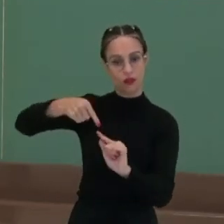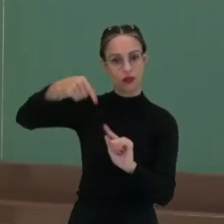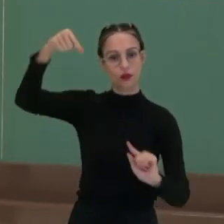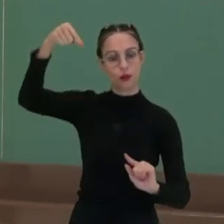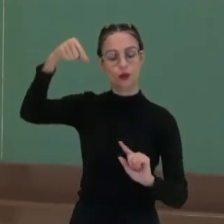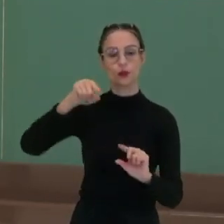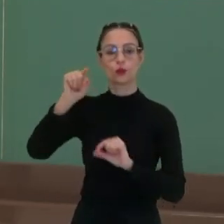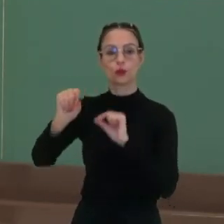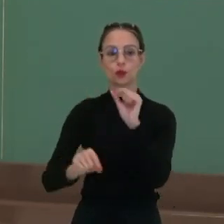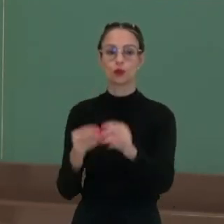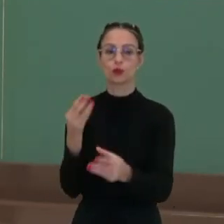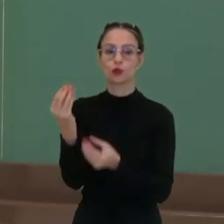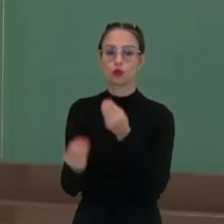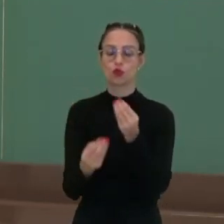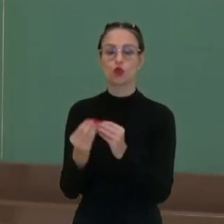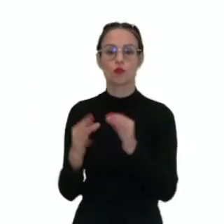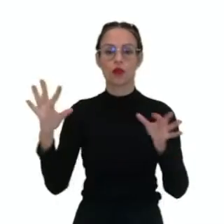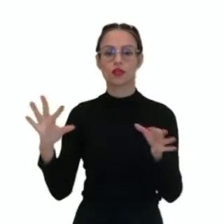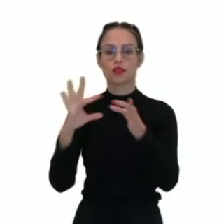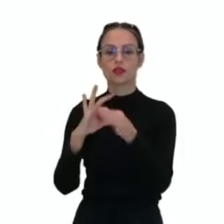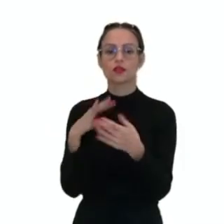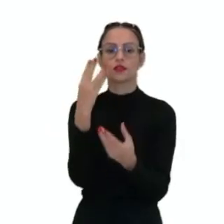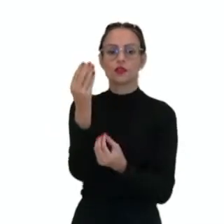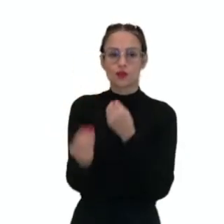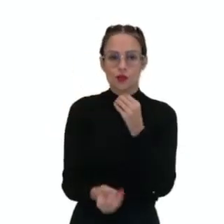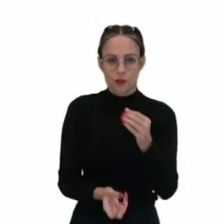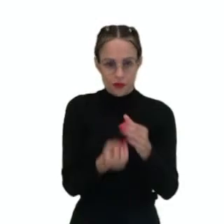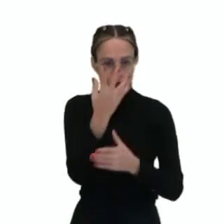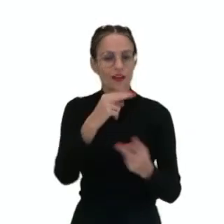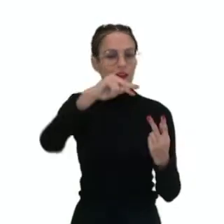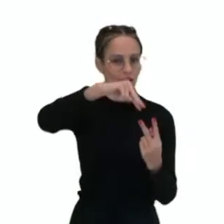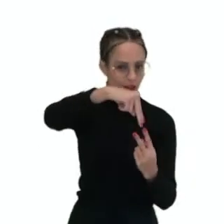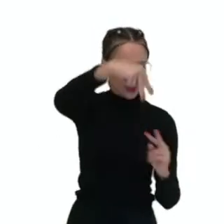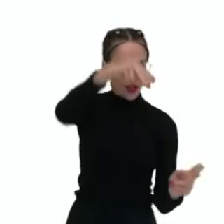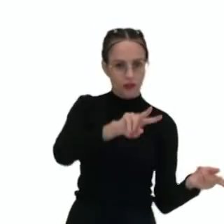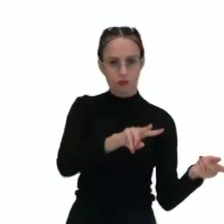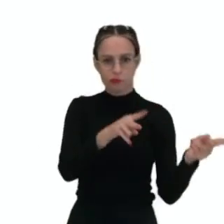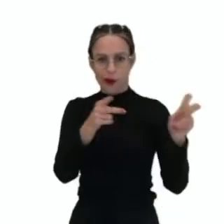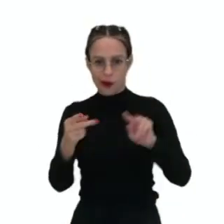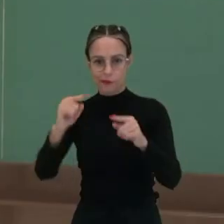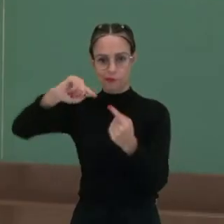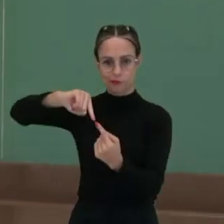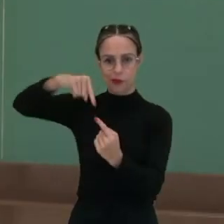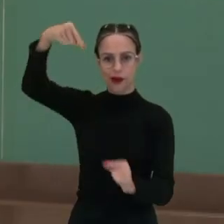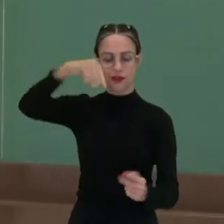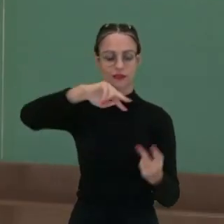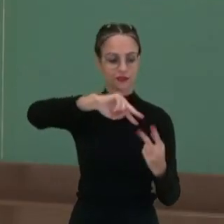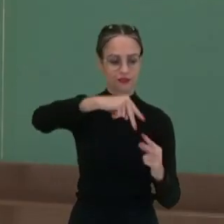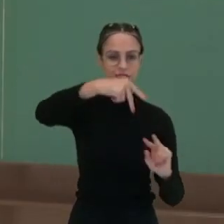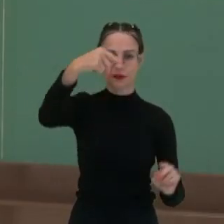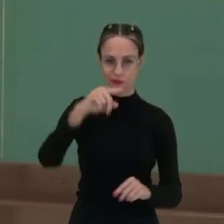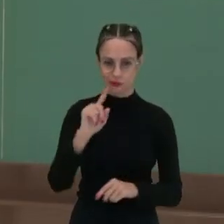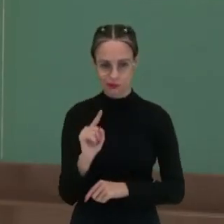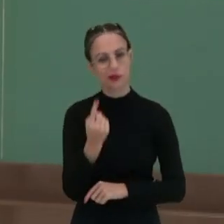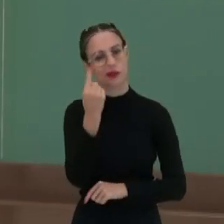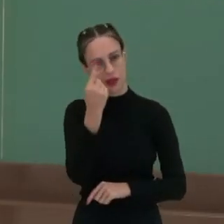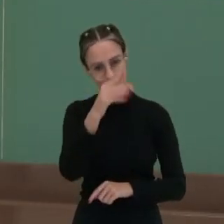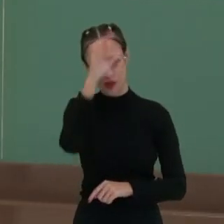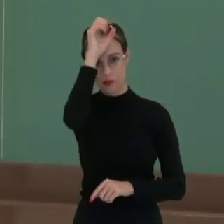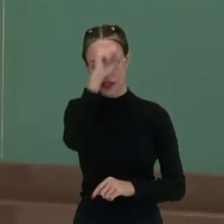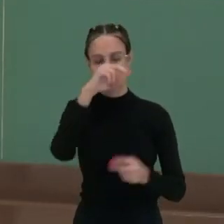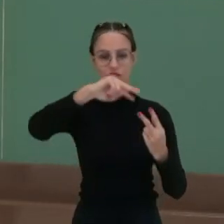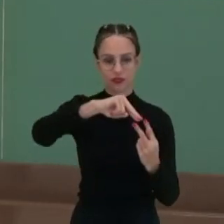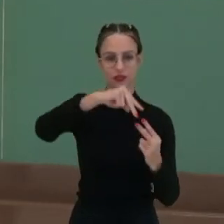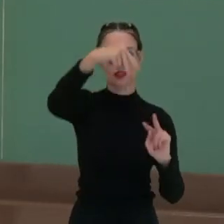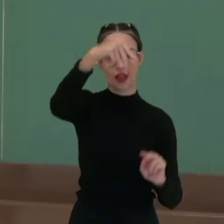vai ser formada a partir de uma fita do DNA, ok? Então, o DNA, por isso que a gente aprende primeiro o